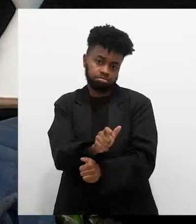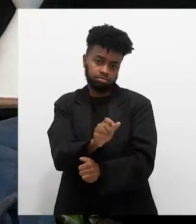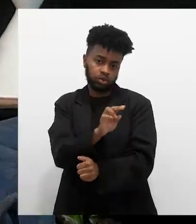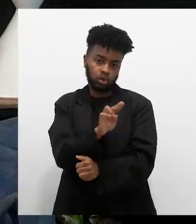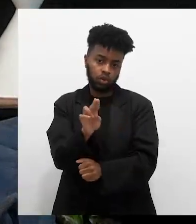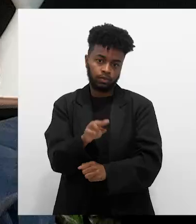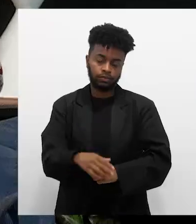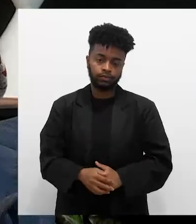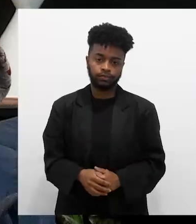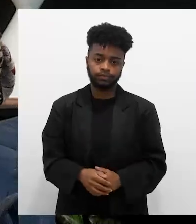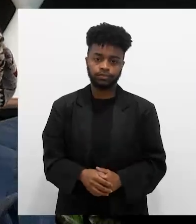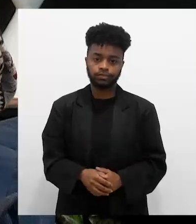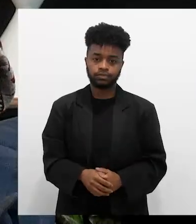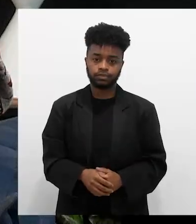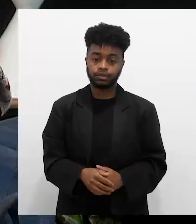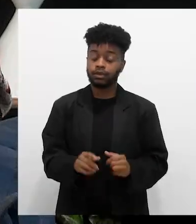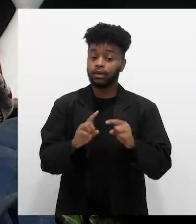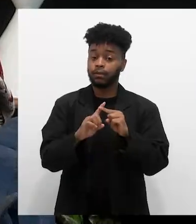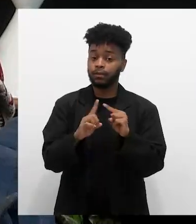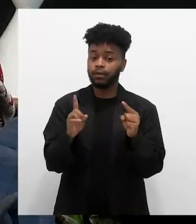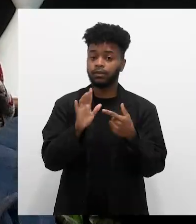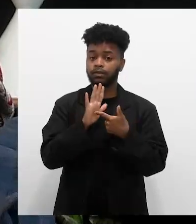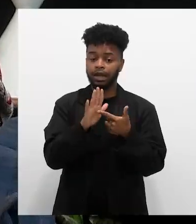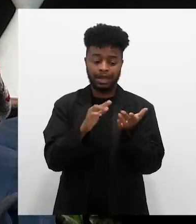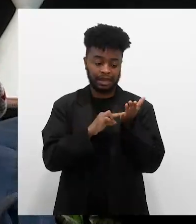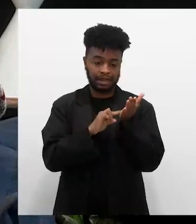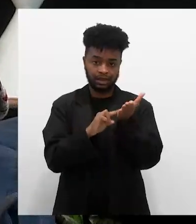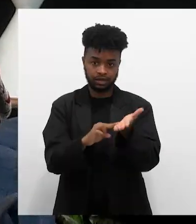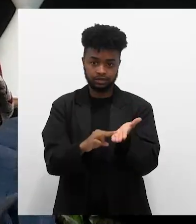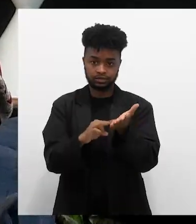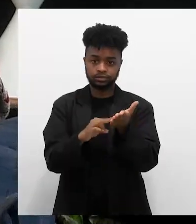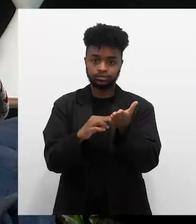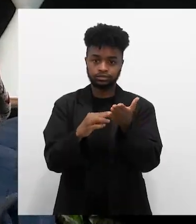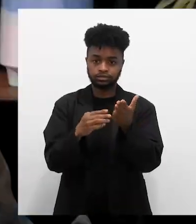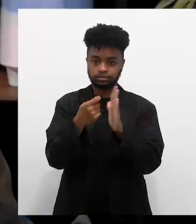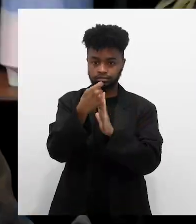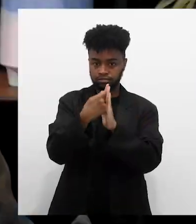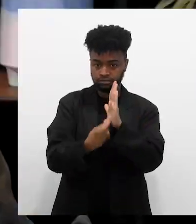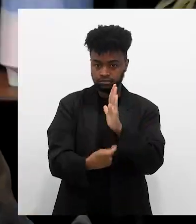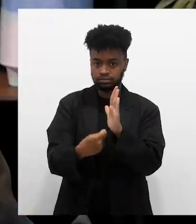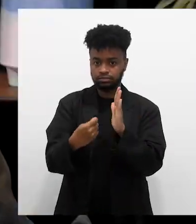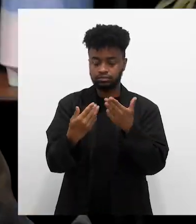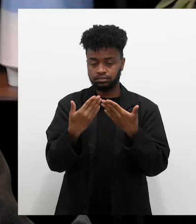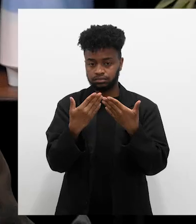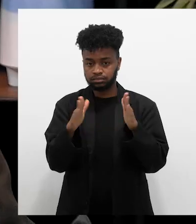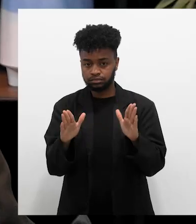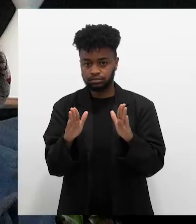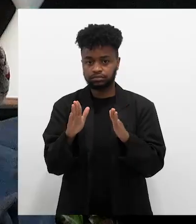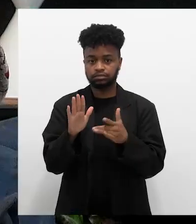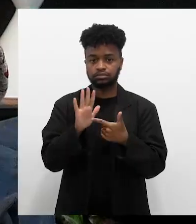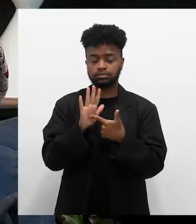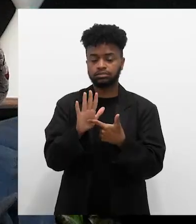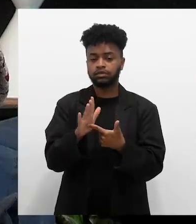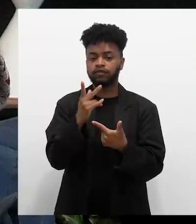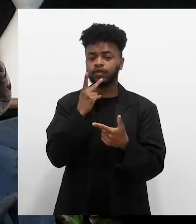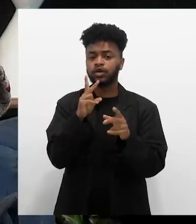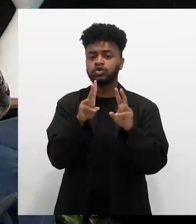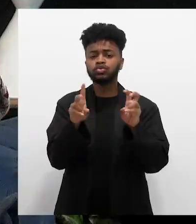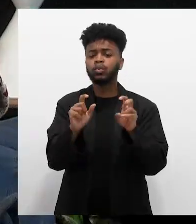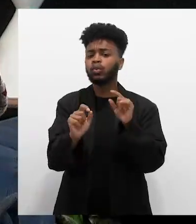nome. E aí ele vem com a carta de abertura, de apresentação, o texto de abertura, ele abre